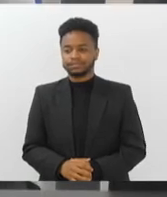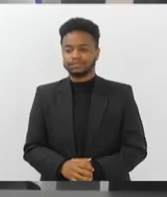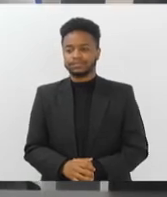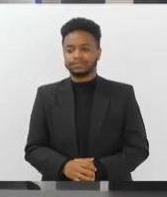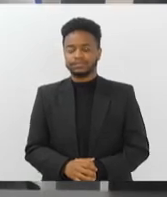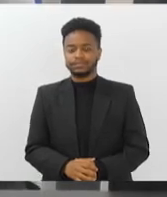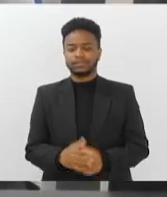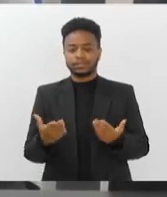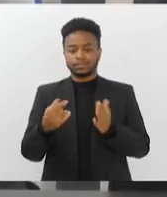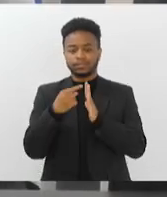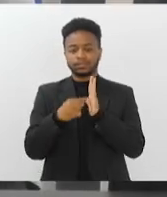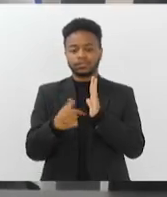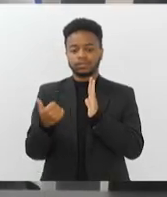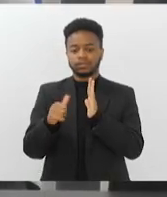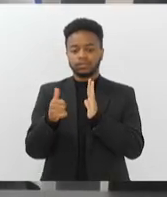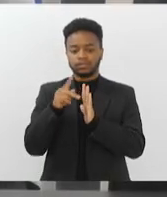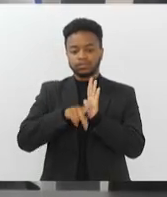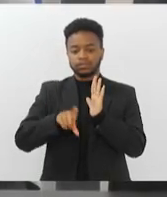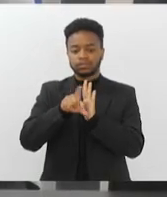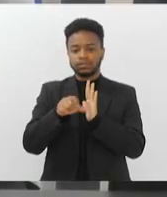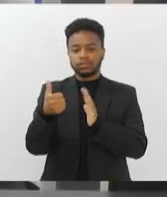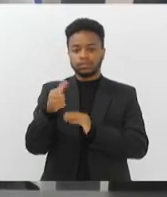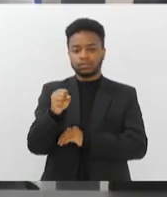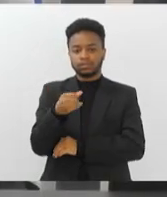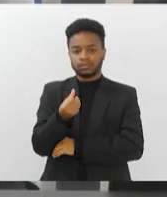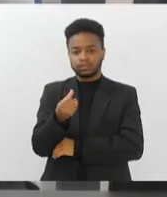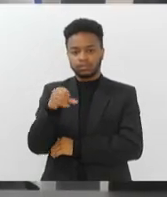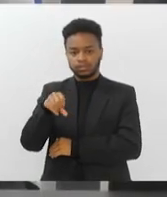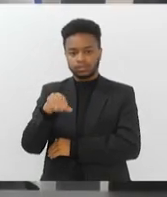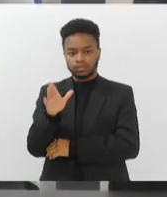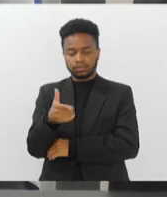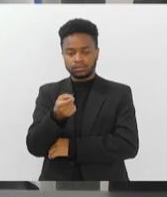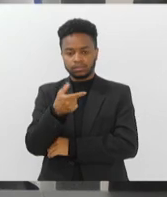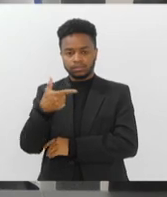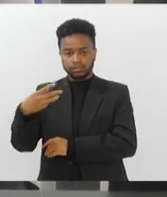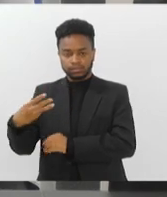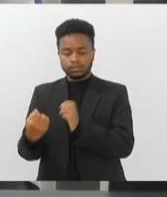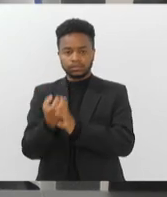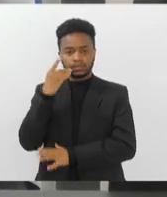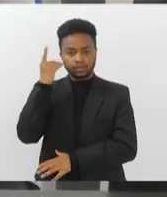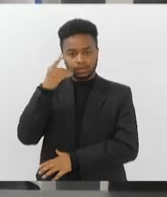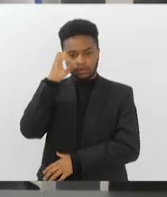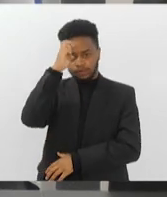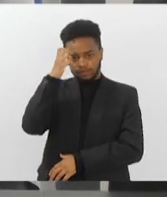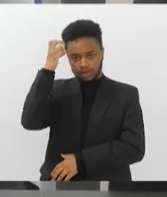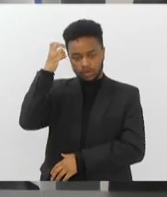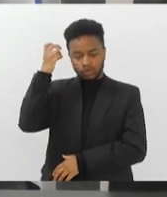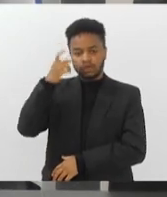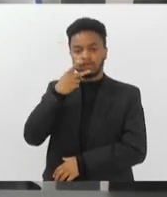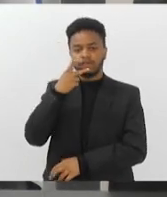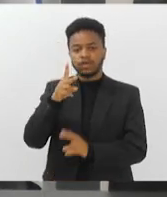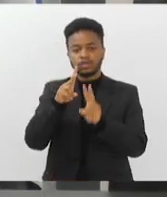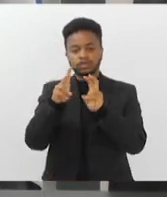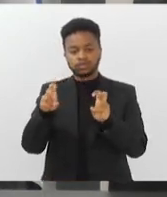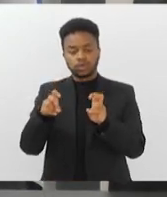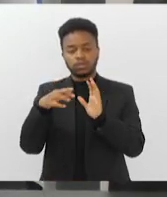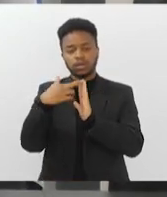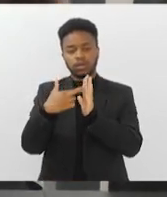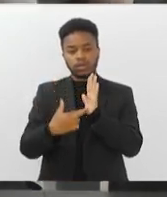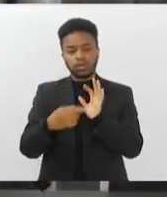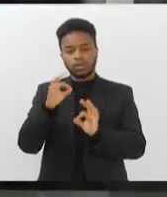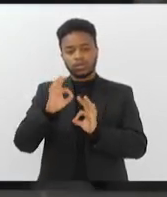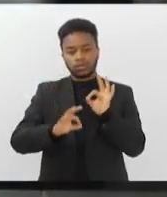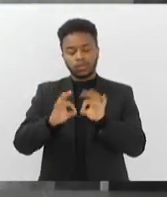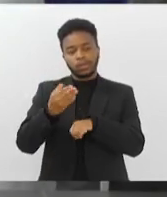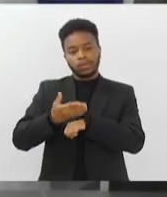Bem, passa o item 11 da pauta, projeto de lei 1869 de 2023, de autoria da deputada Verônica Lima, que dispõe sobre a regulamentação da